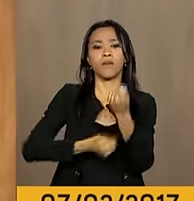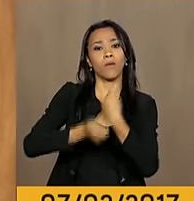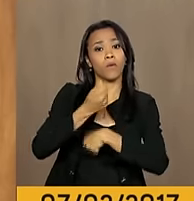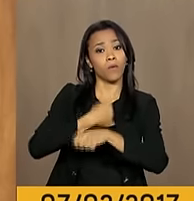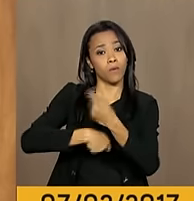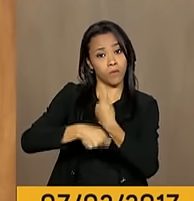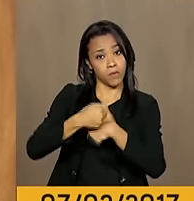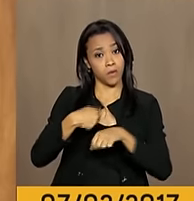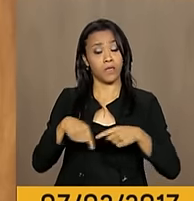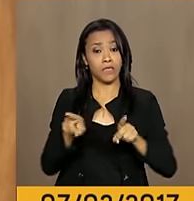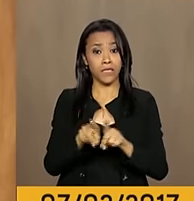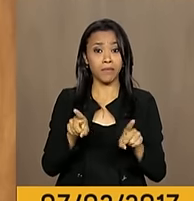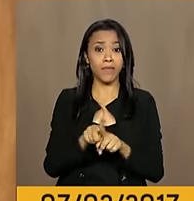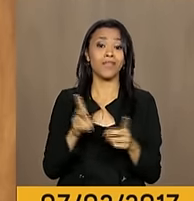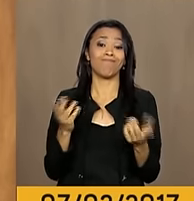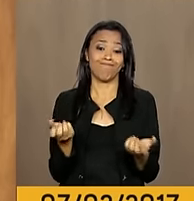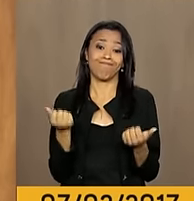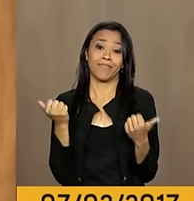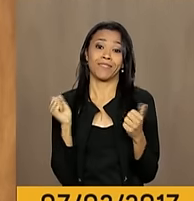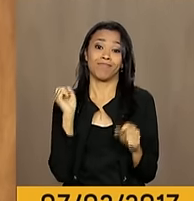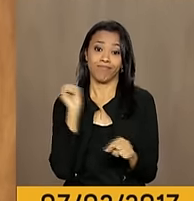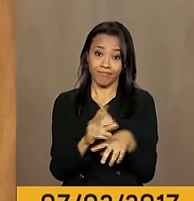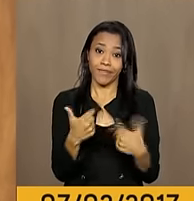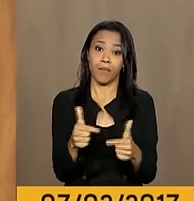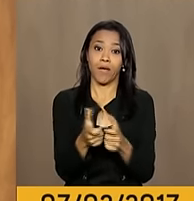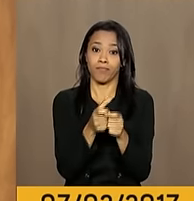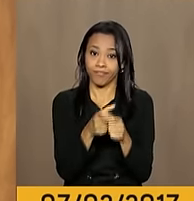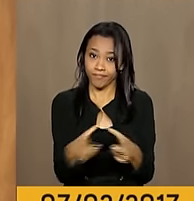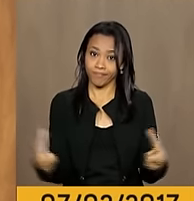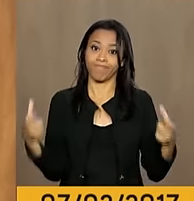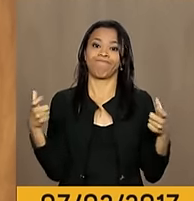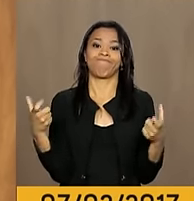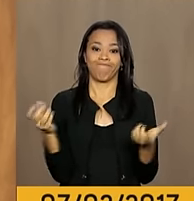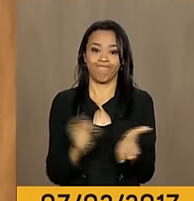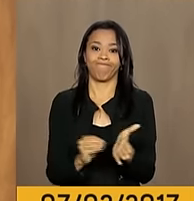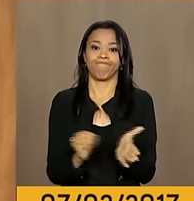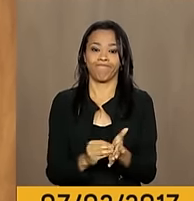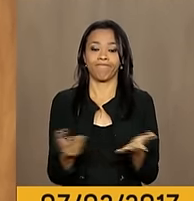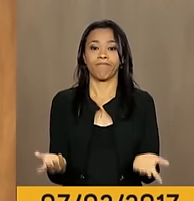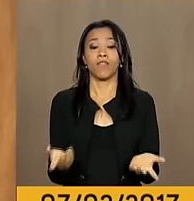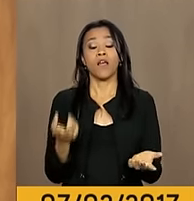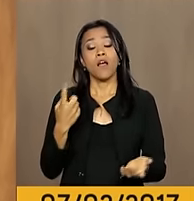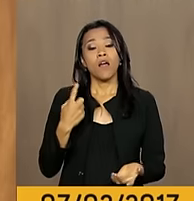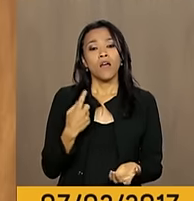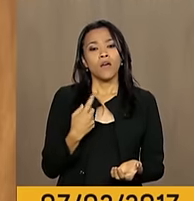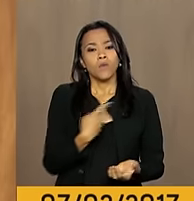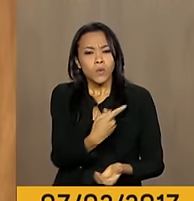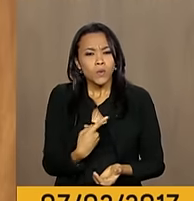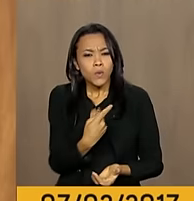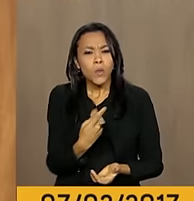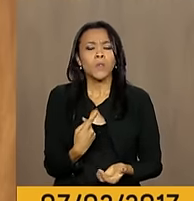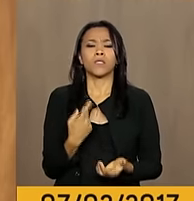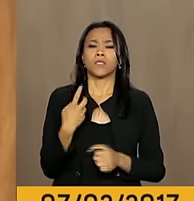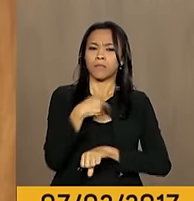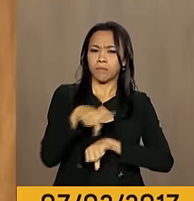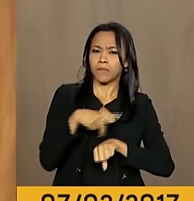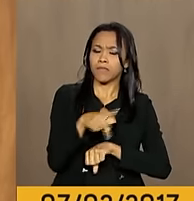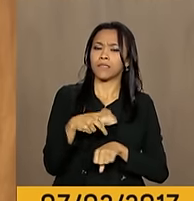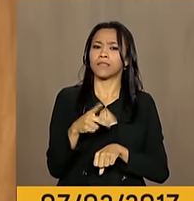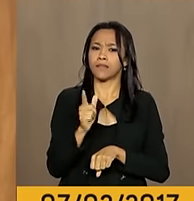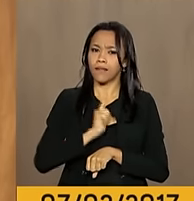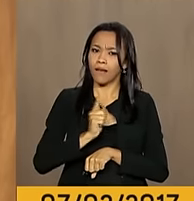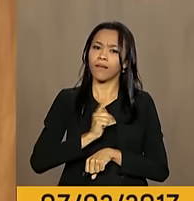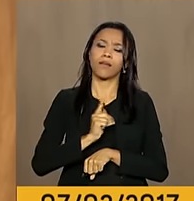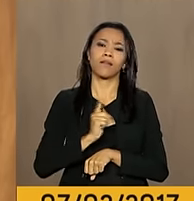geração de empregos temos também conven modos semelhantes